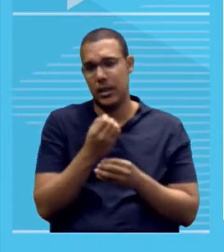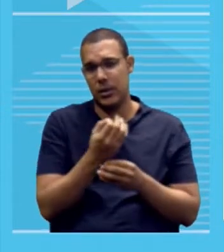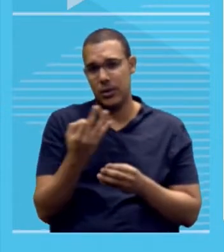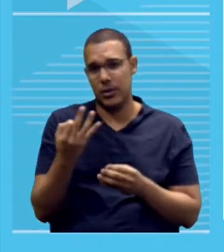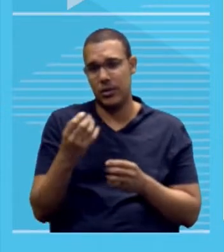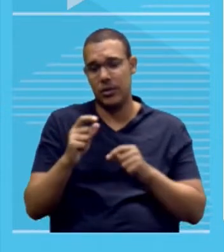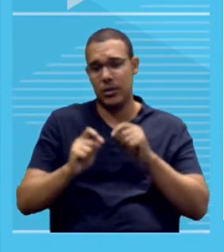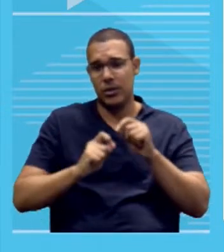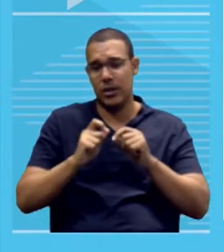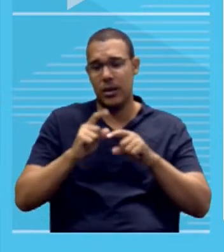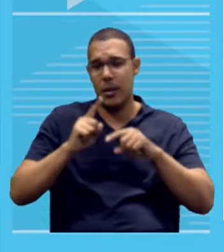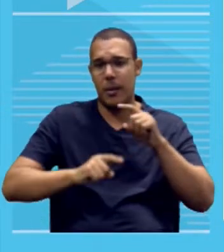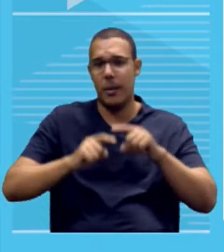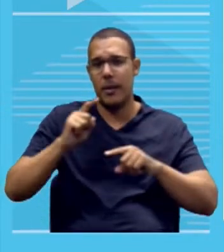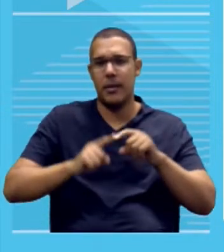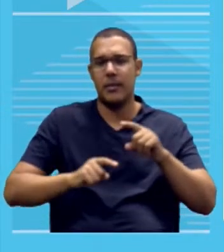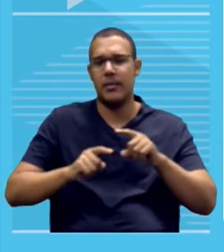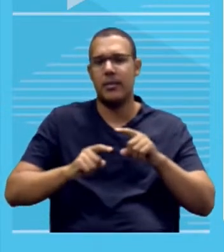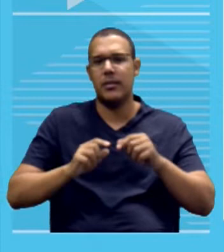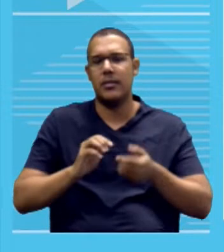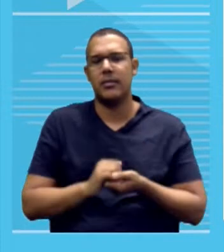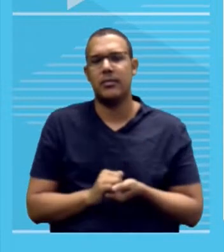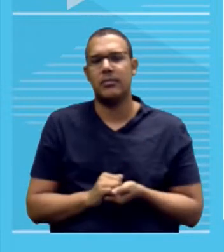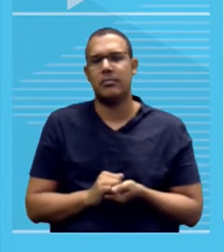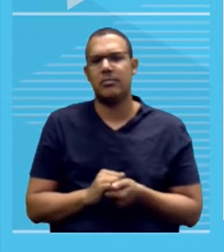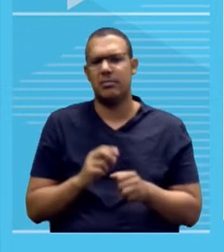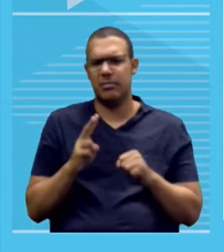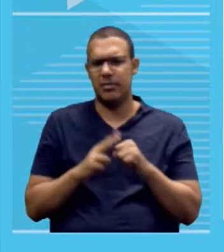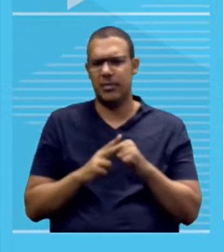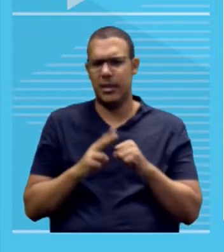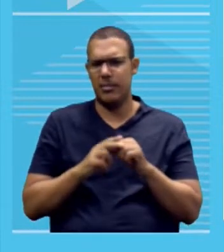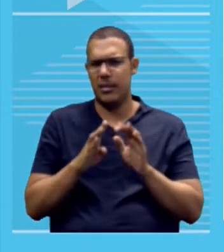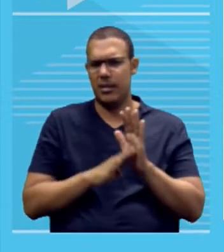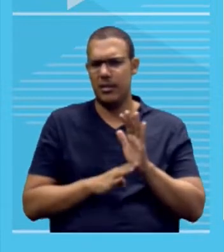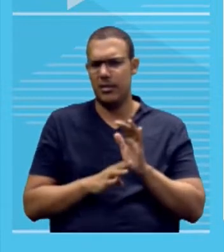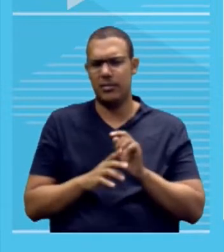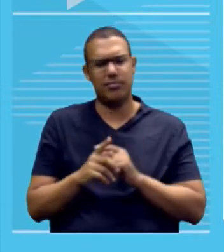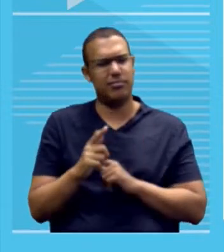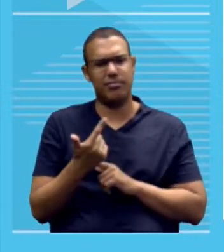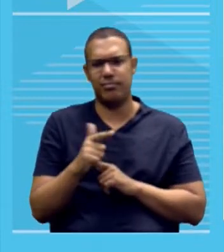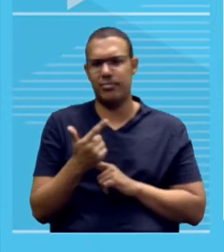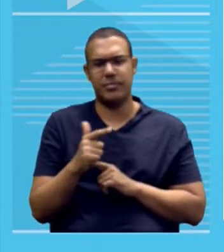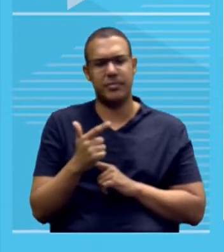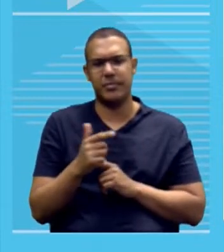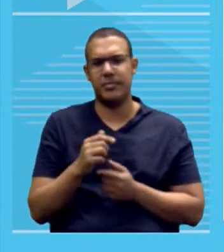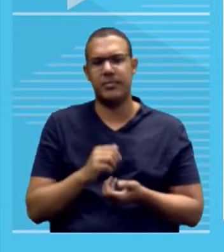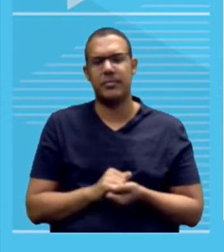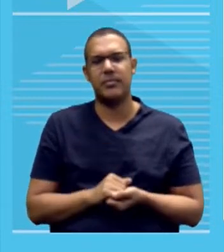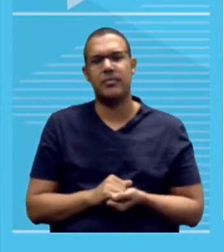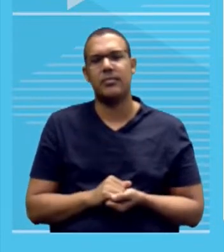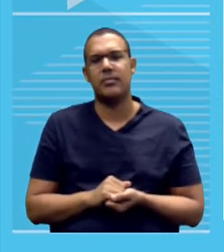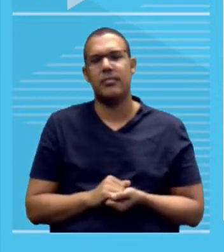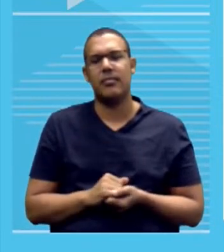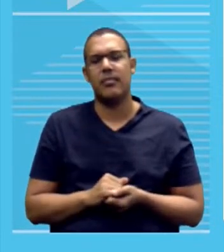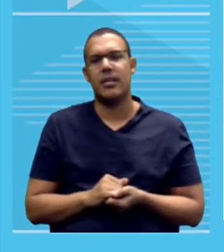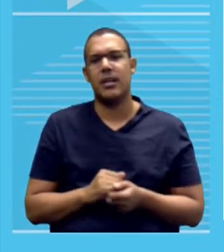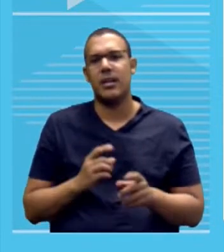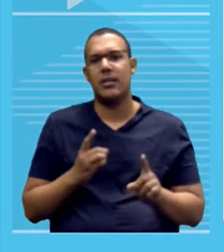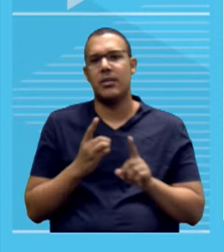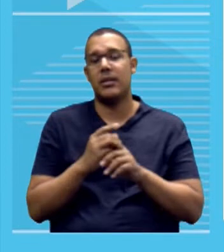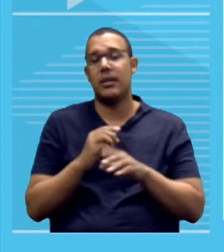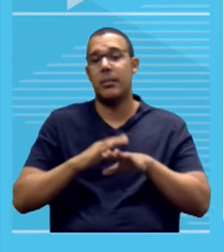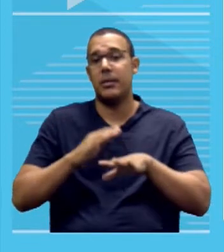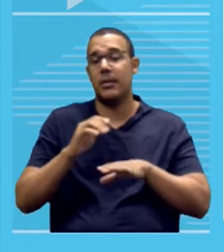e produtos vai ter verbo na lista provavelmente não provavelmente não que você vai encontrar você